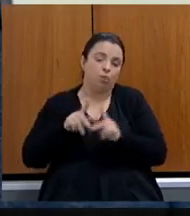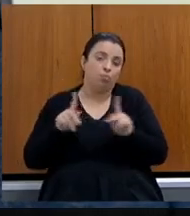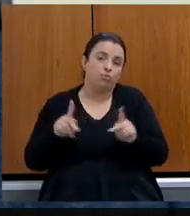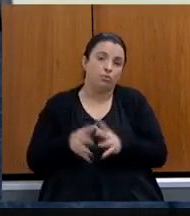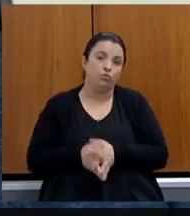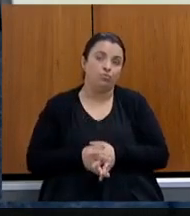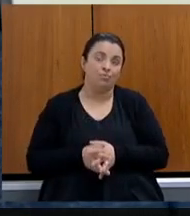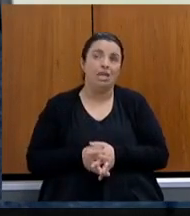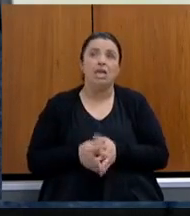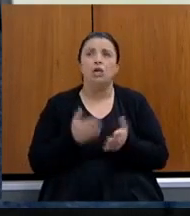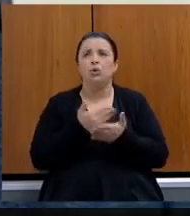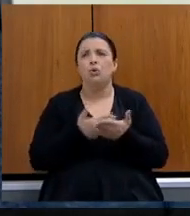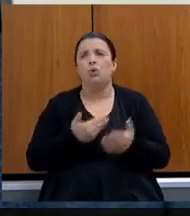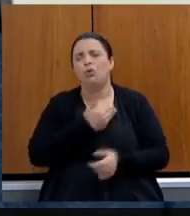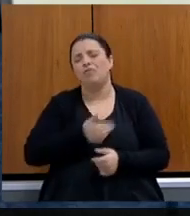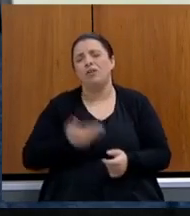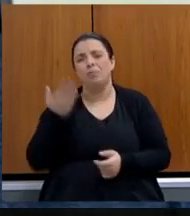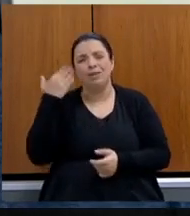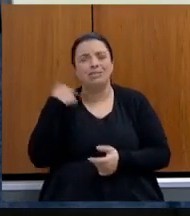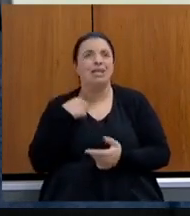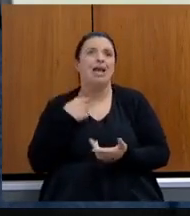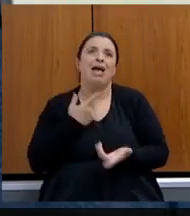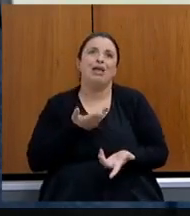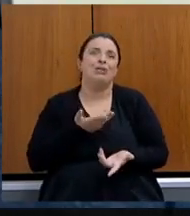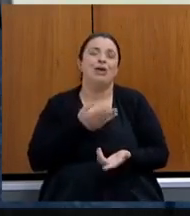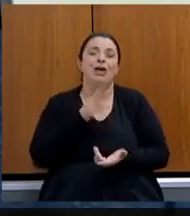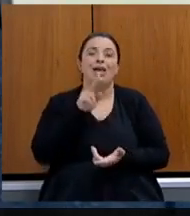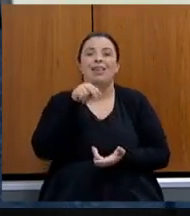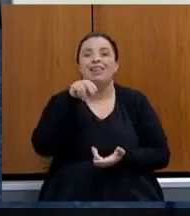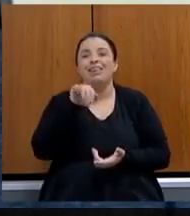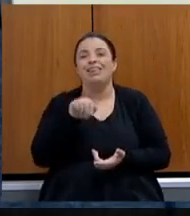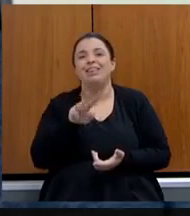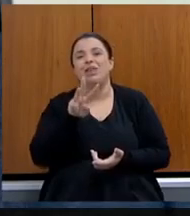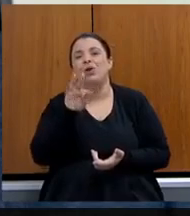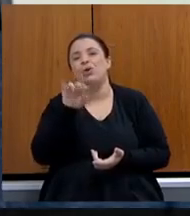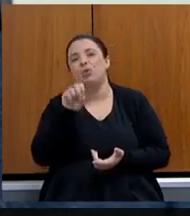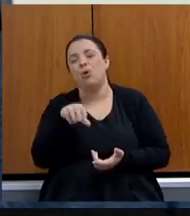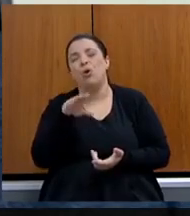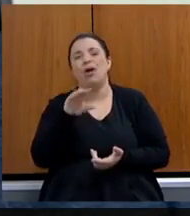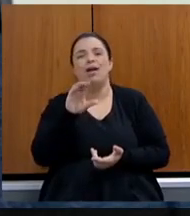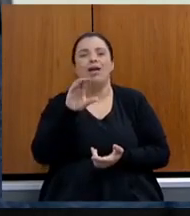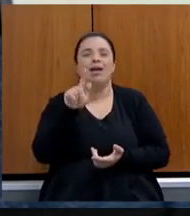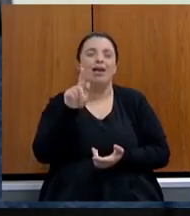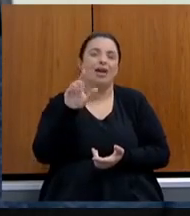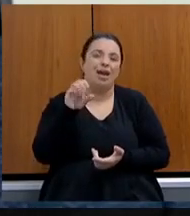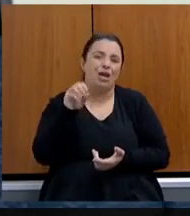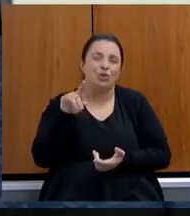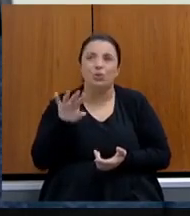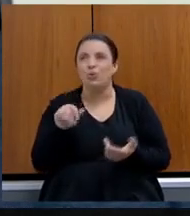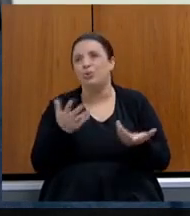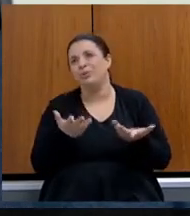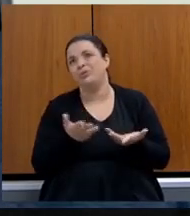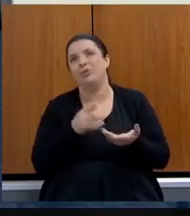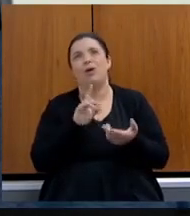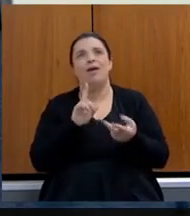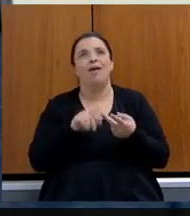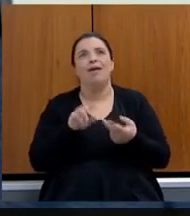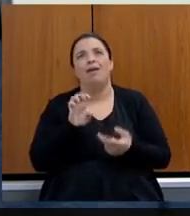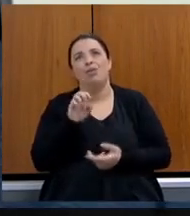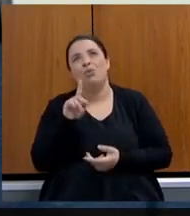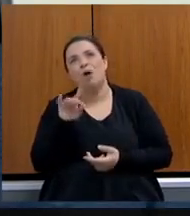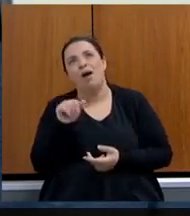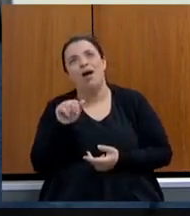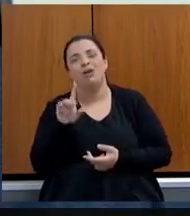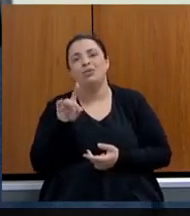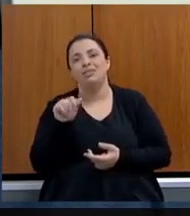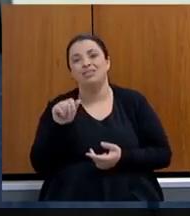dinheiro do neutro Cardoso do Hélio Garcia do do atendimento do tava Franco